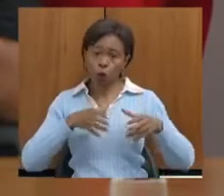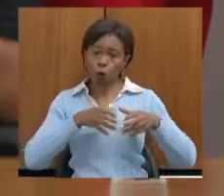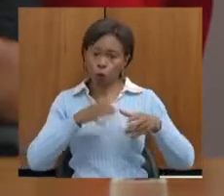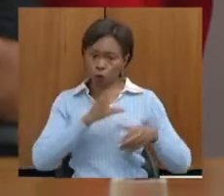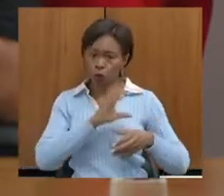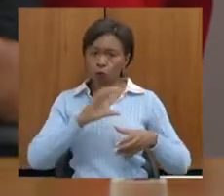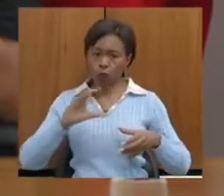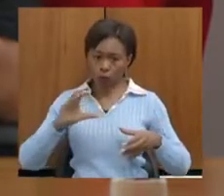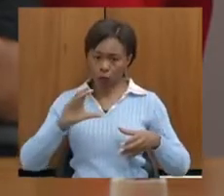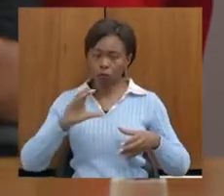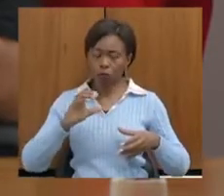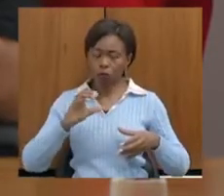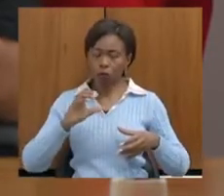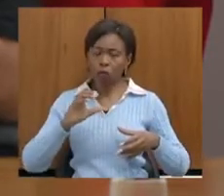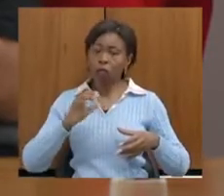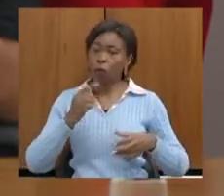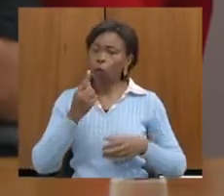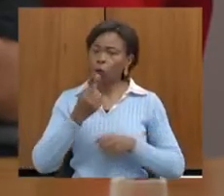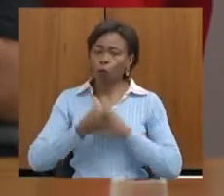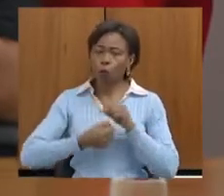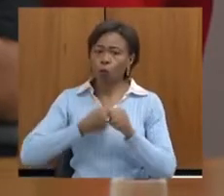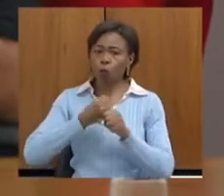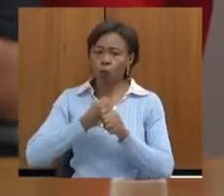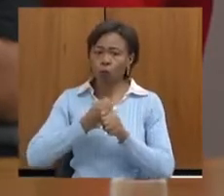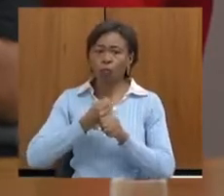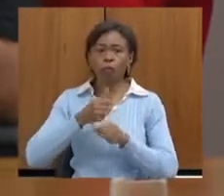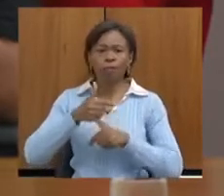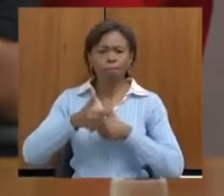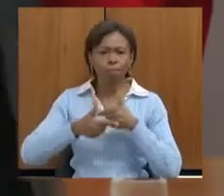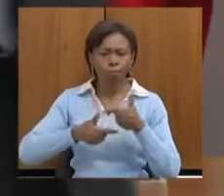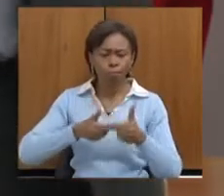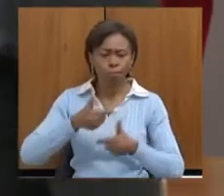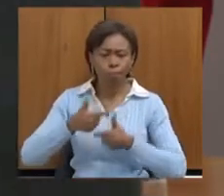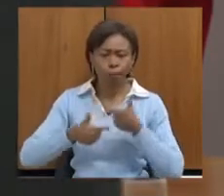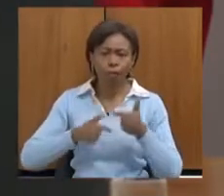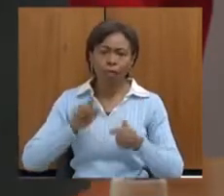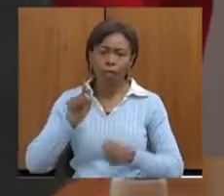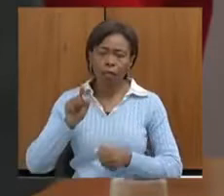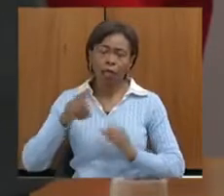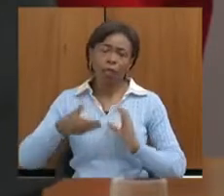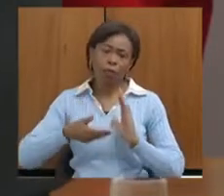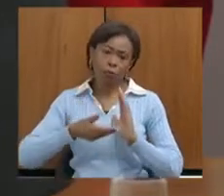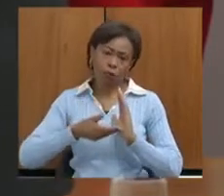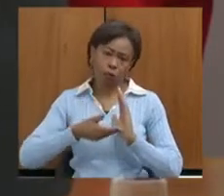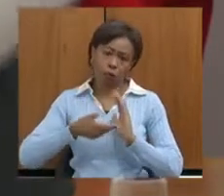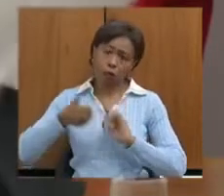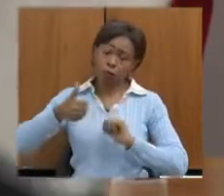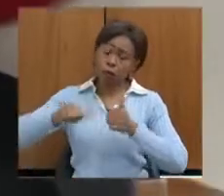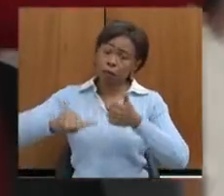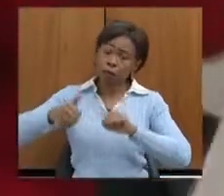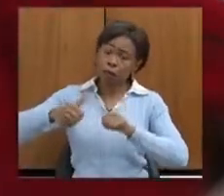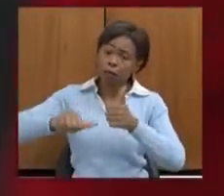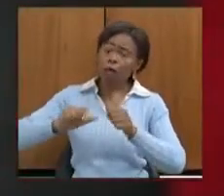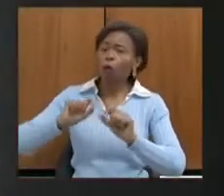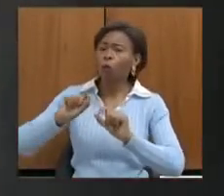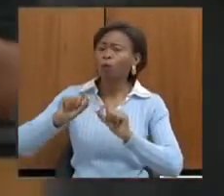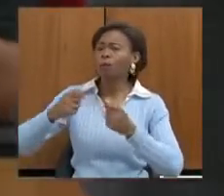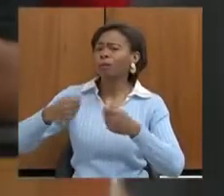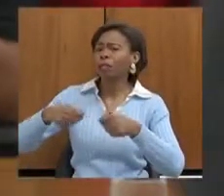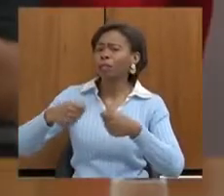por quase um ano dentro da câmara federal exatamente para fazer a análise do que que tem que ser pactuado